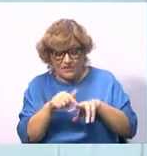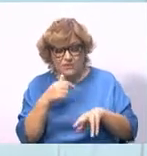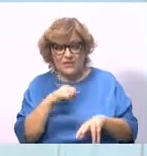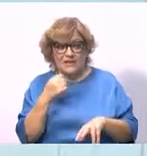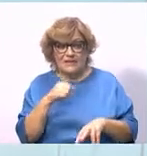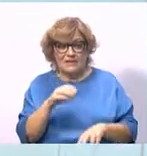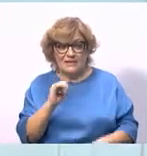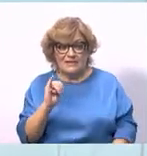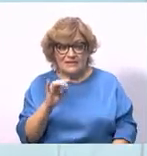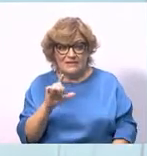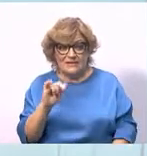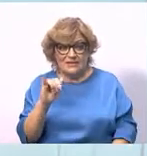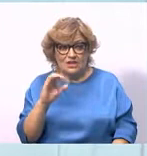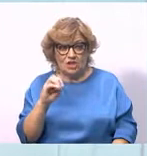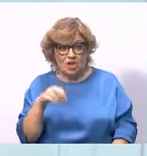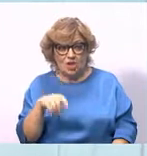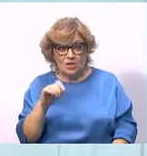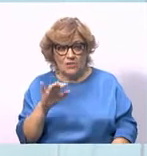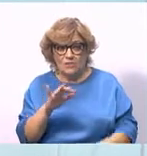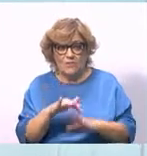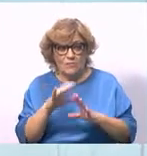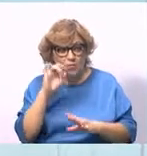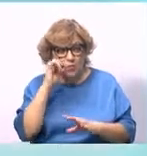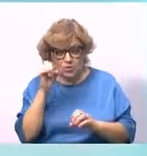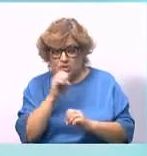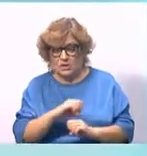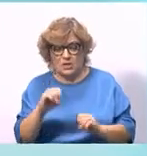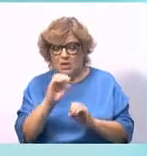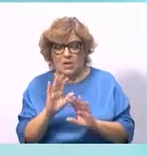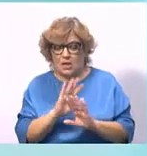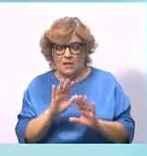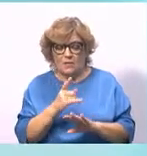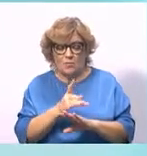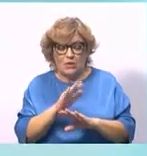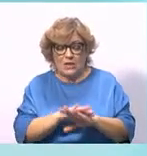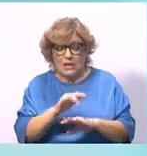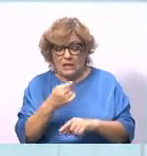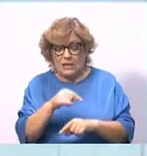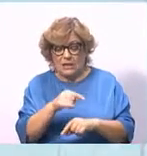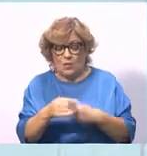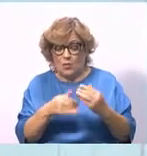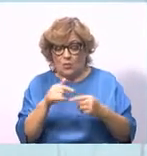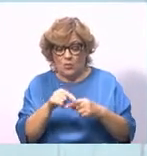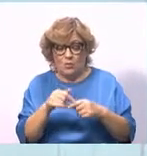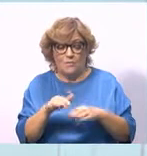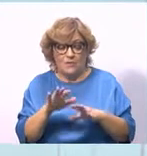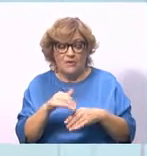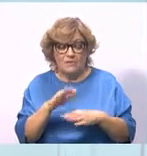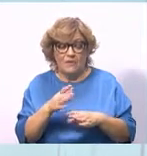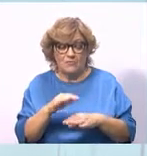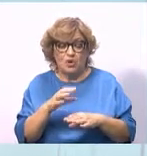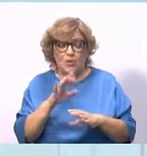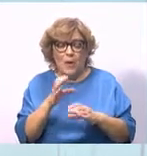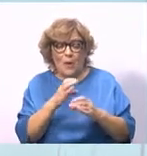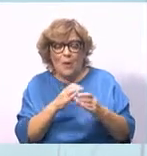dispositivo de silicone deste género, nós não vamos corrigir, porque a causa está lá, não é? Mas vamos